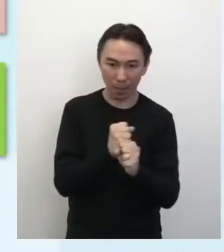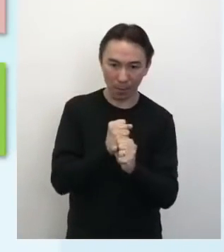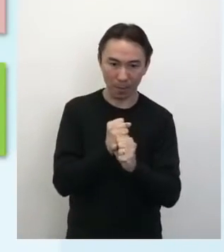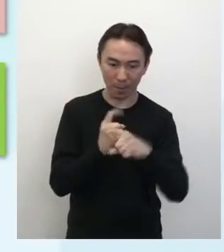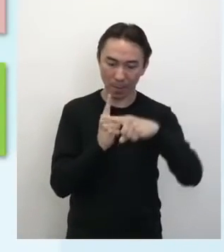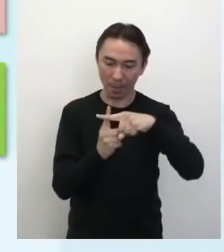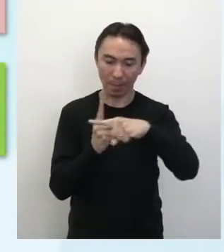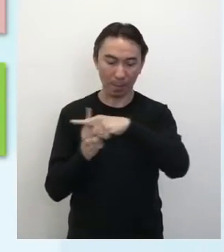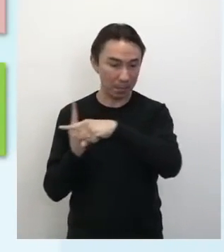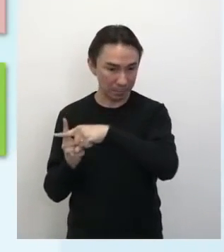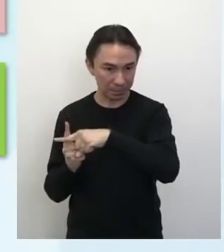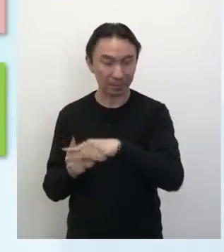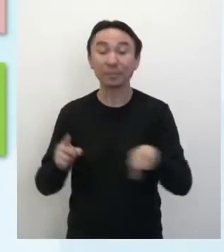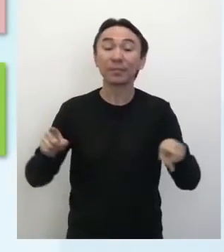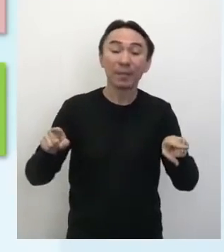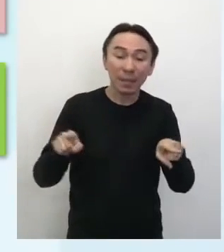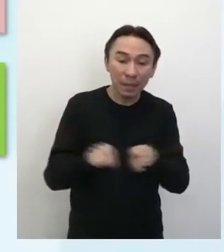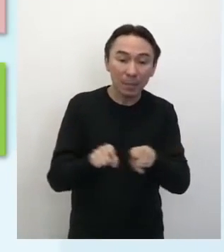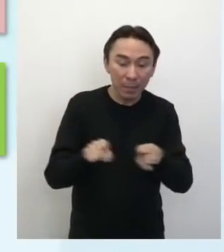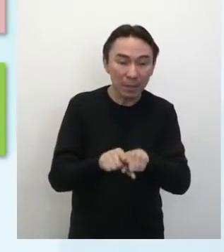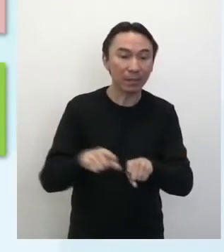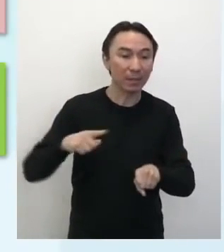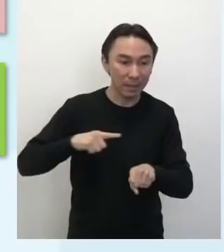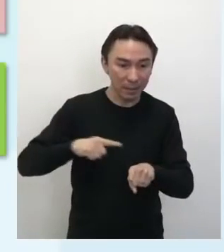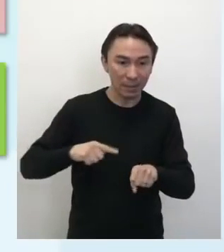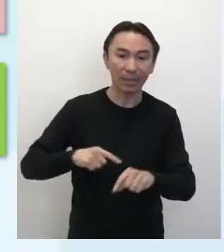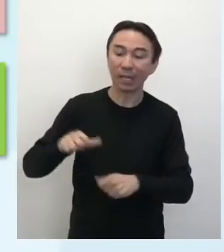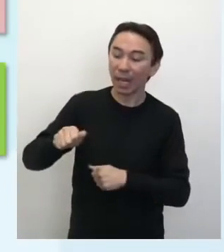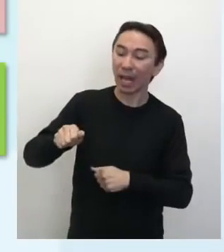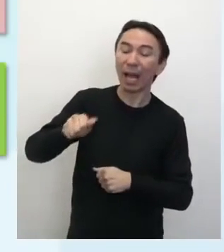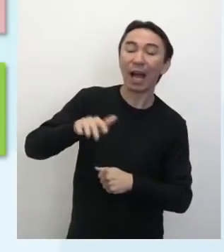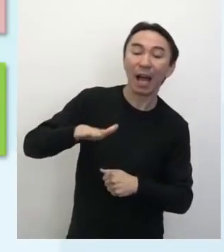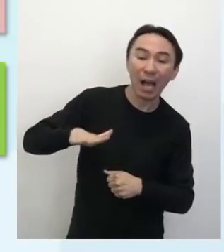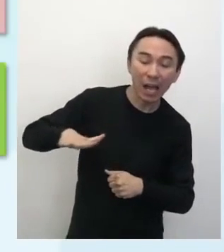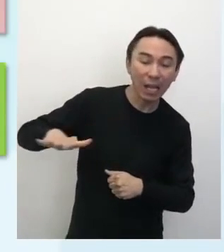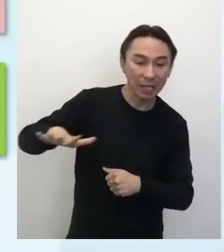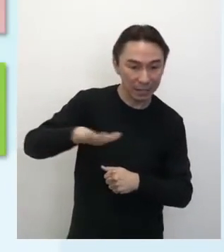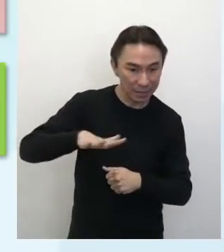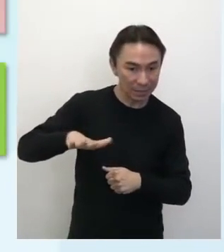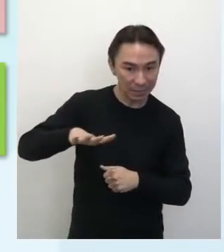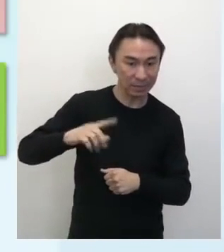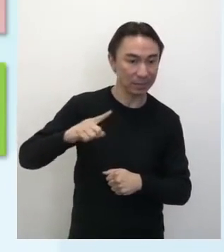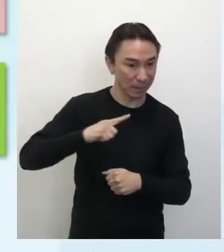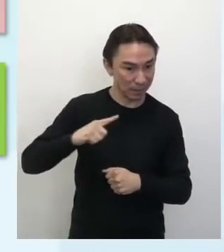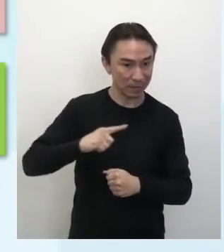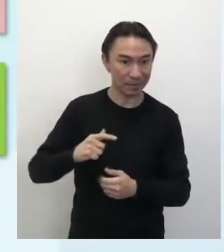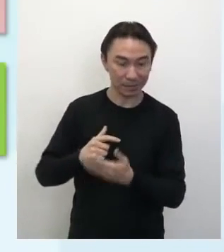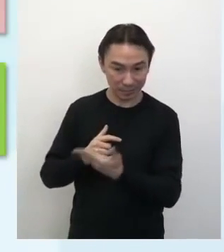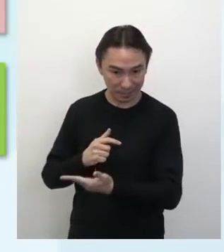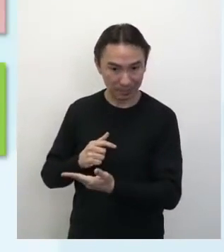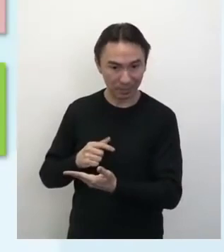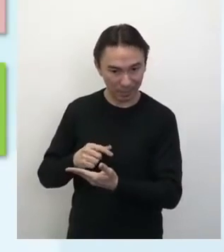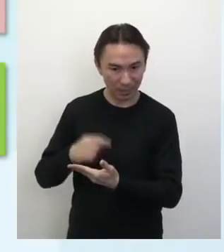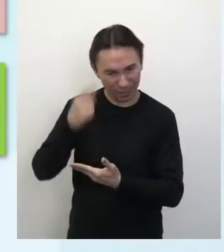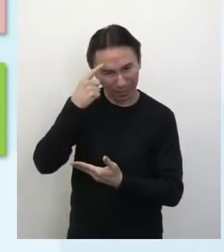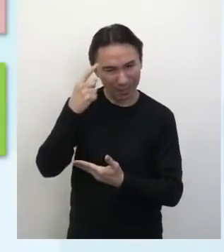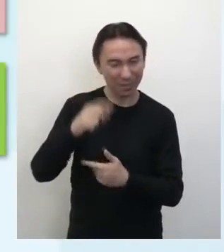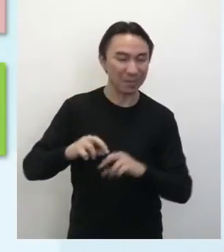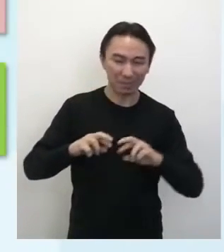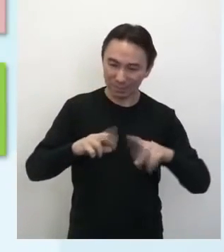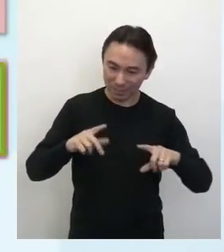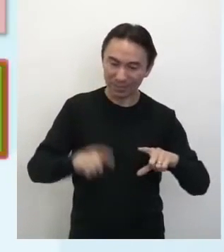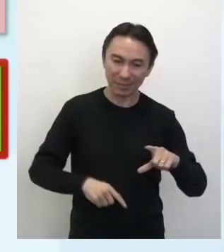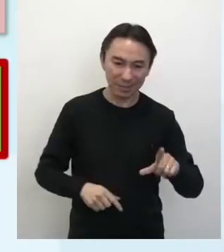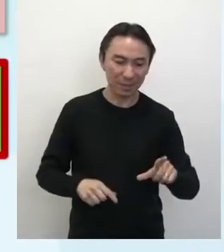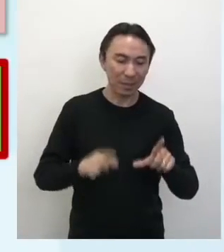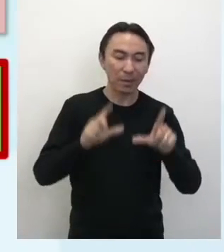da superfície interna de uma figura, ou a quantidade de unidades quadradas que cabem em